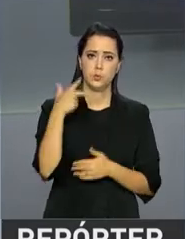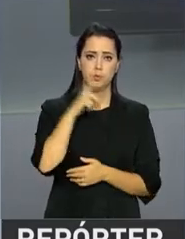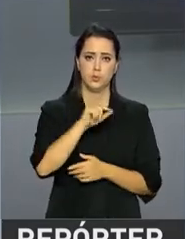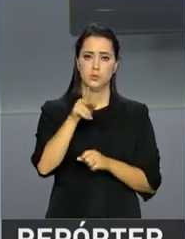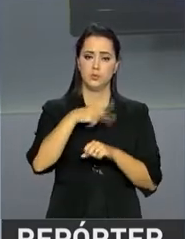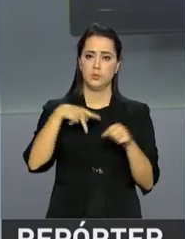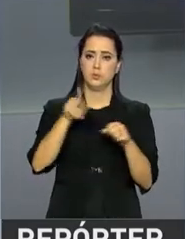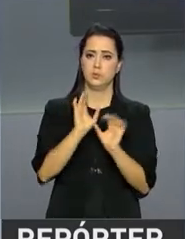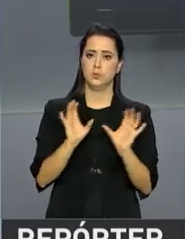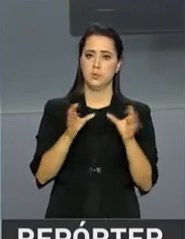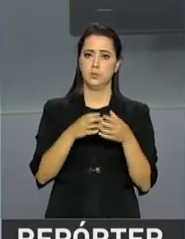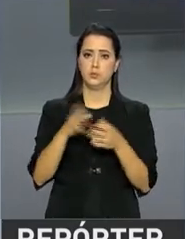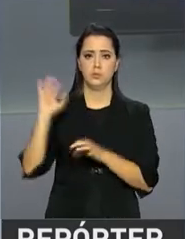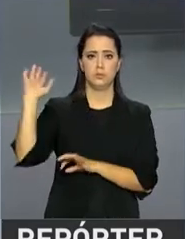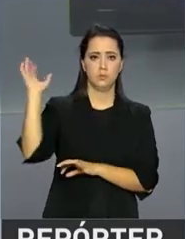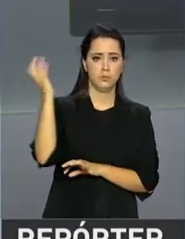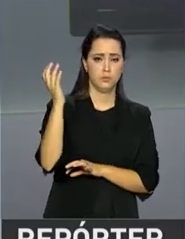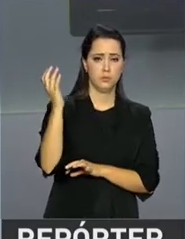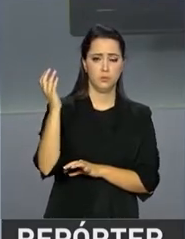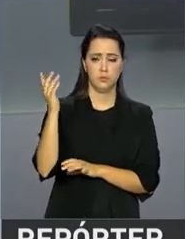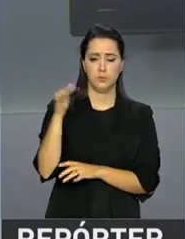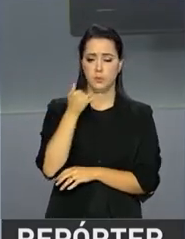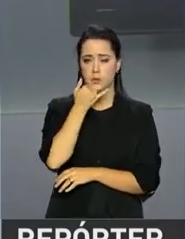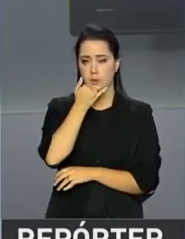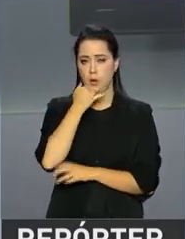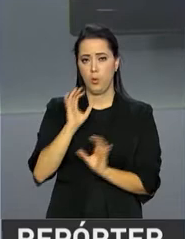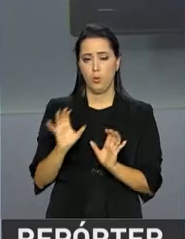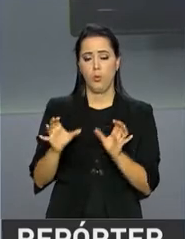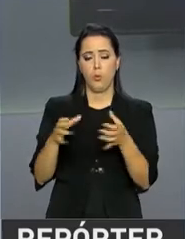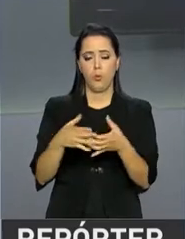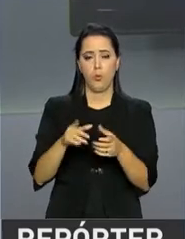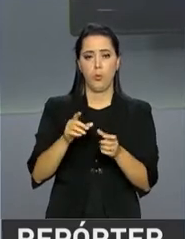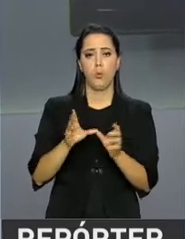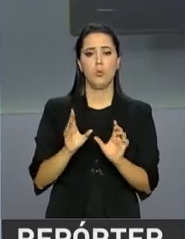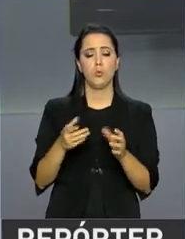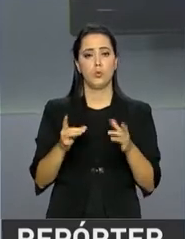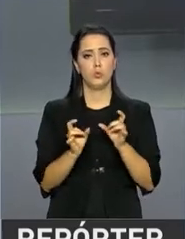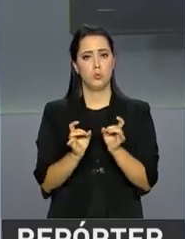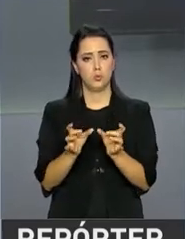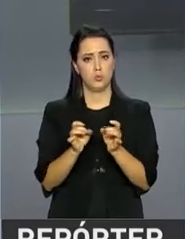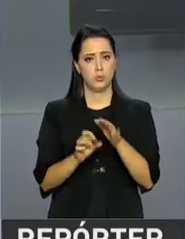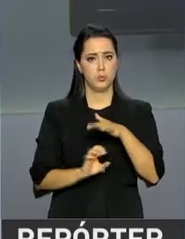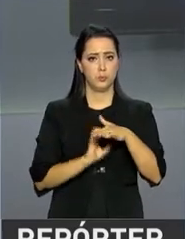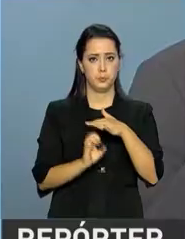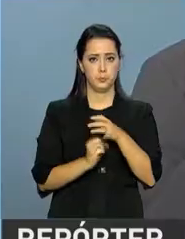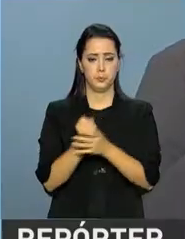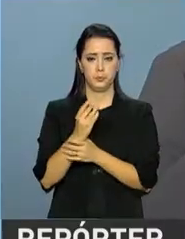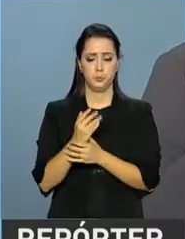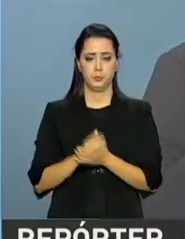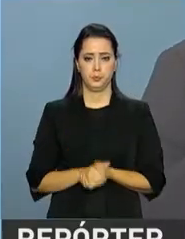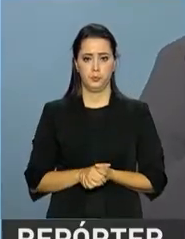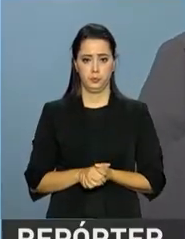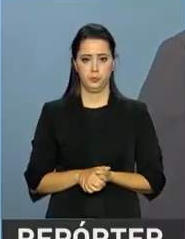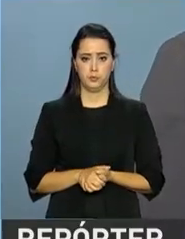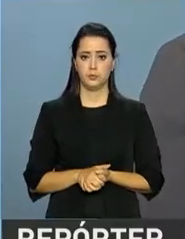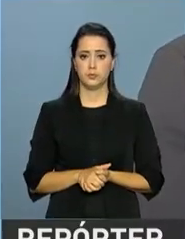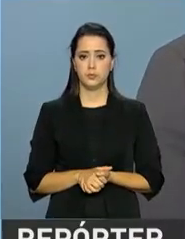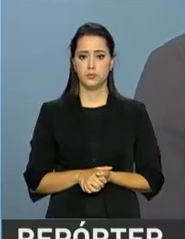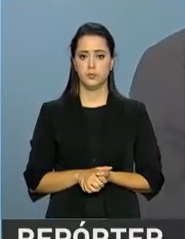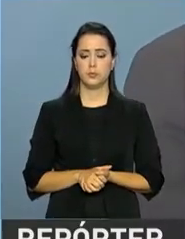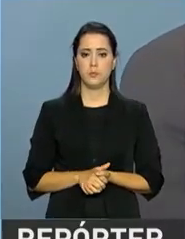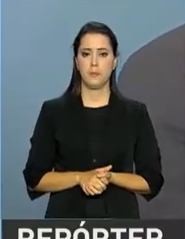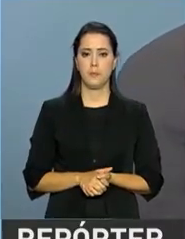pelo país na área de ambiente de negócios como a redução do pará mas para abrir uma empresa os